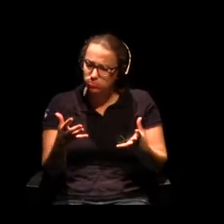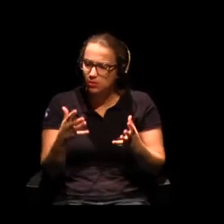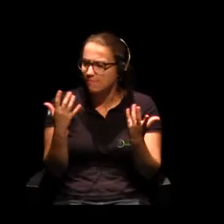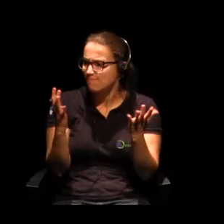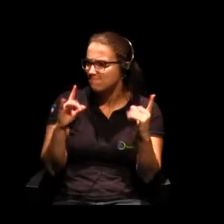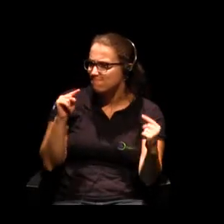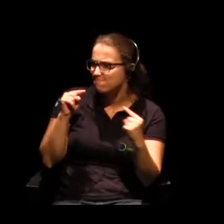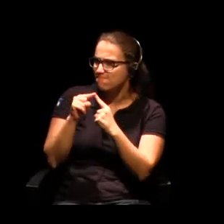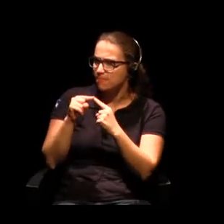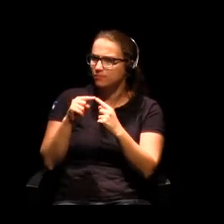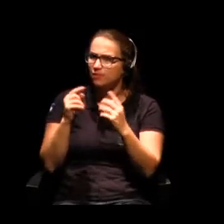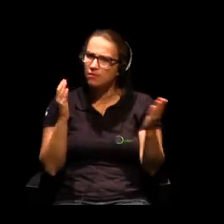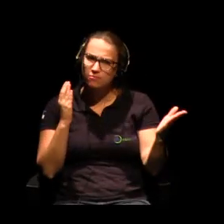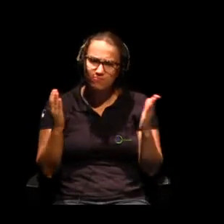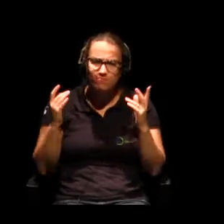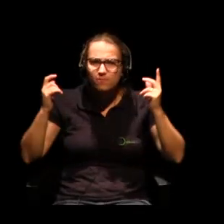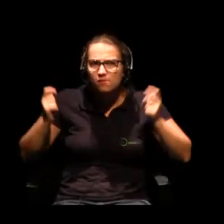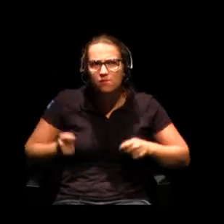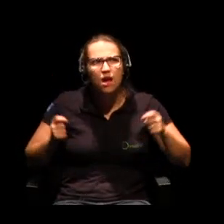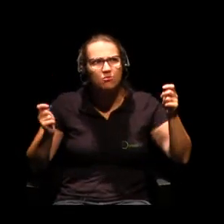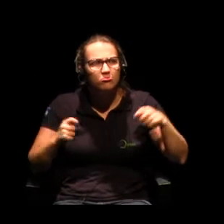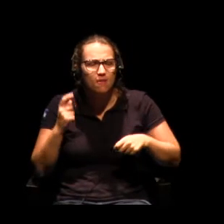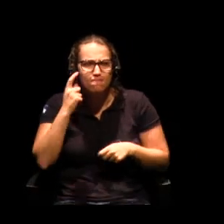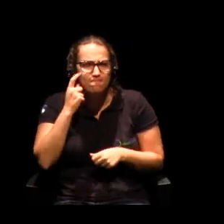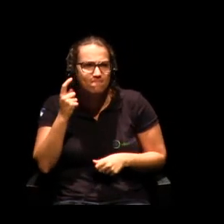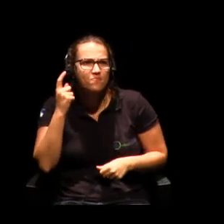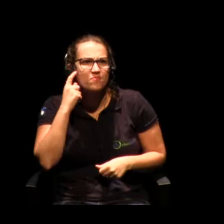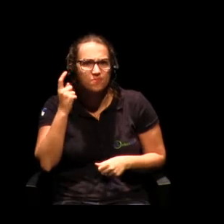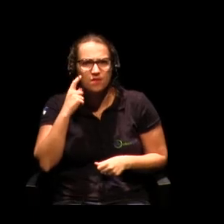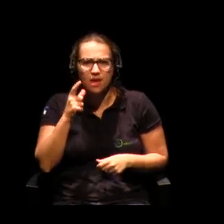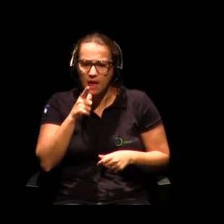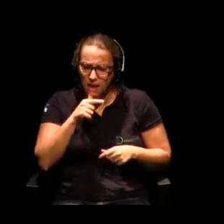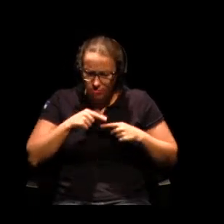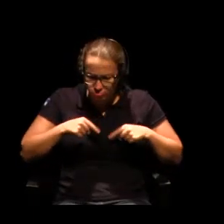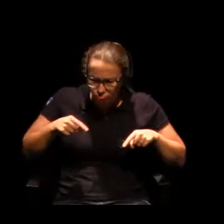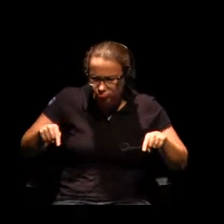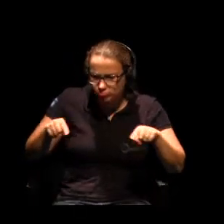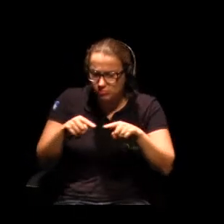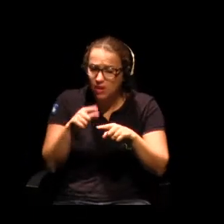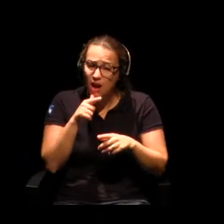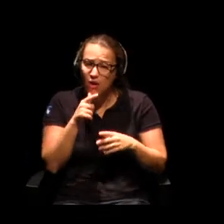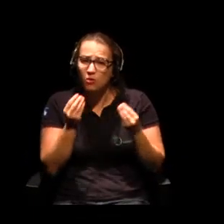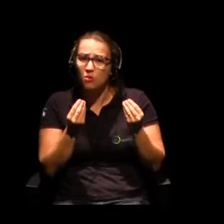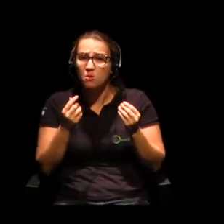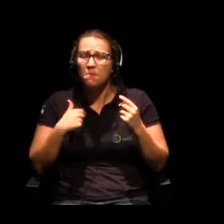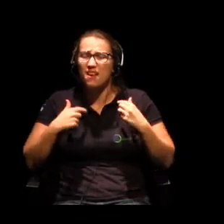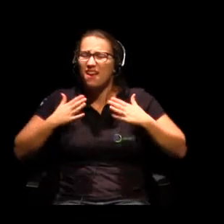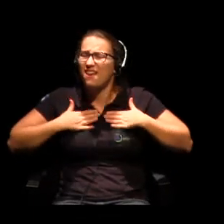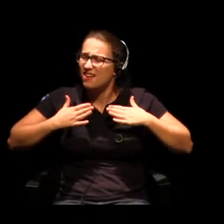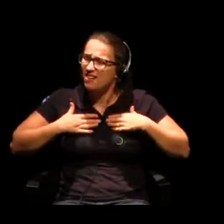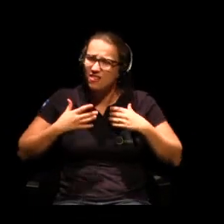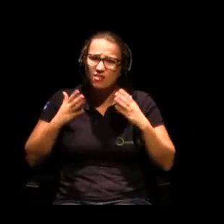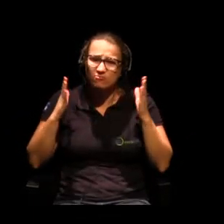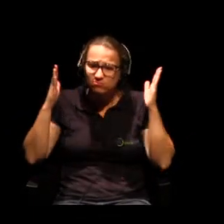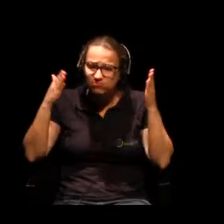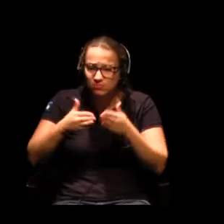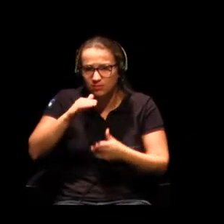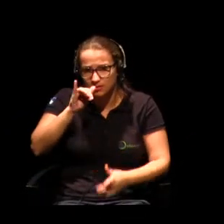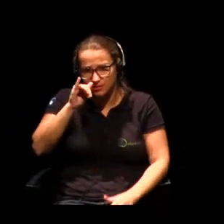entre o paisagismo dos dois lados desses lagos,